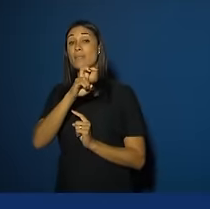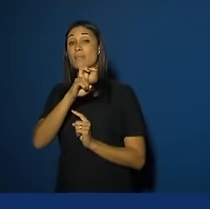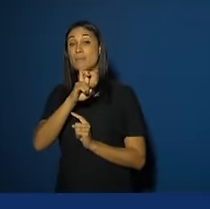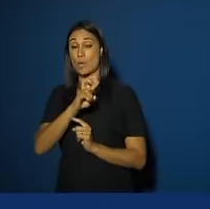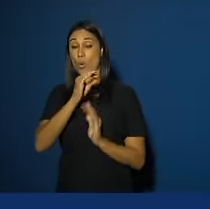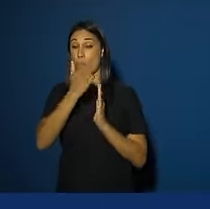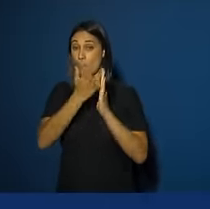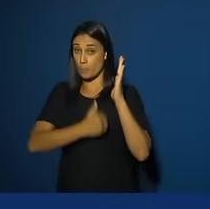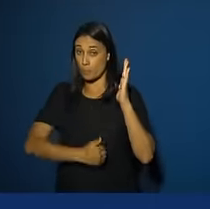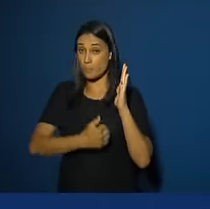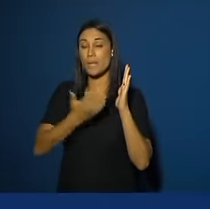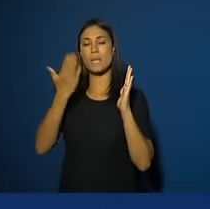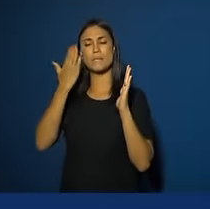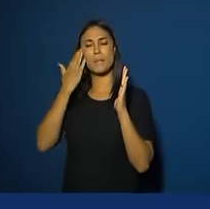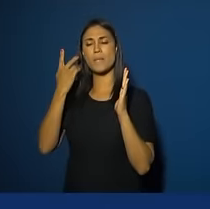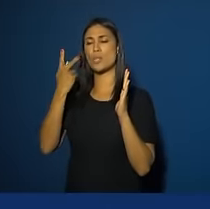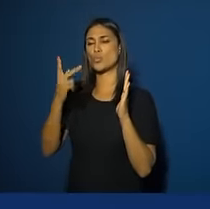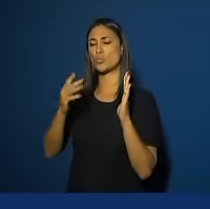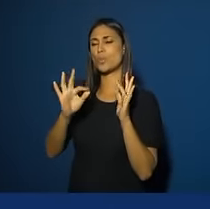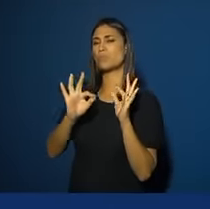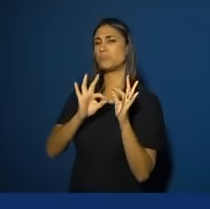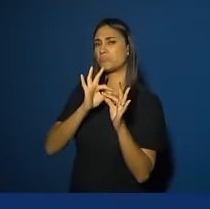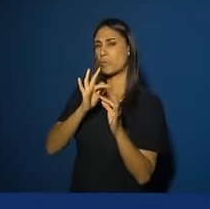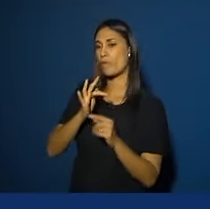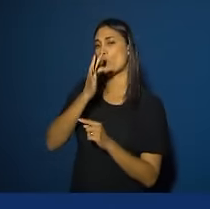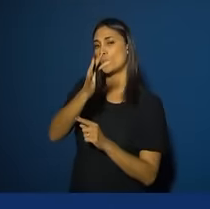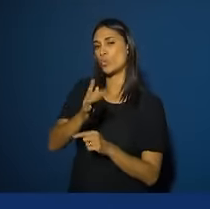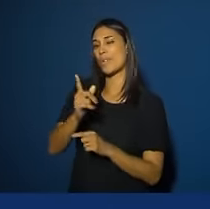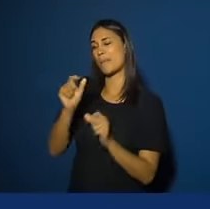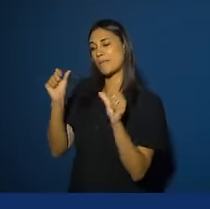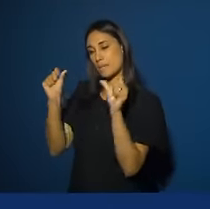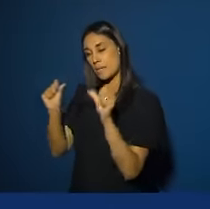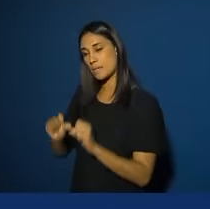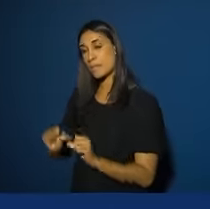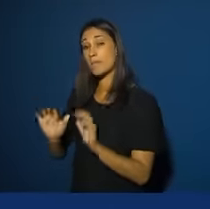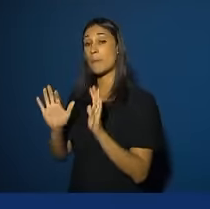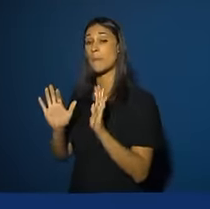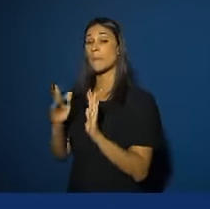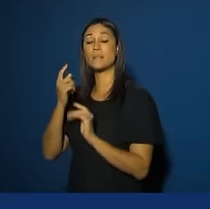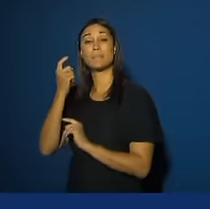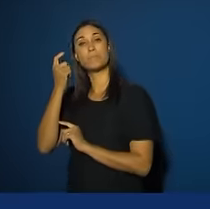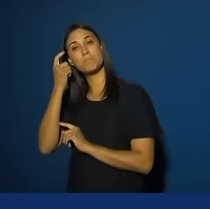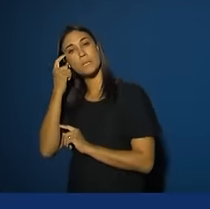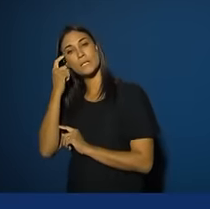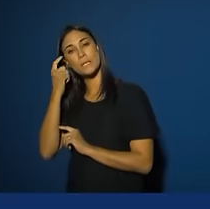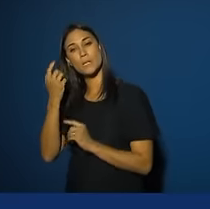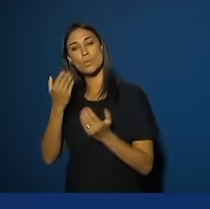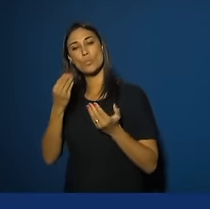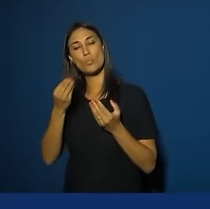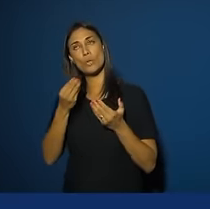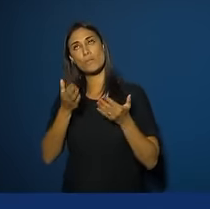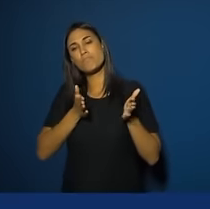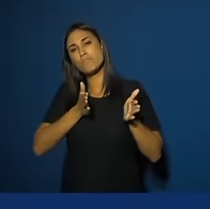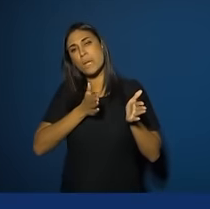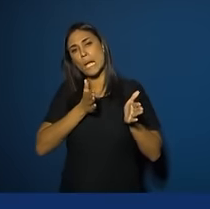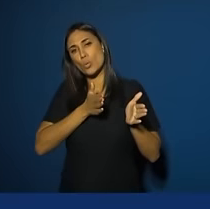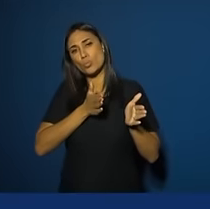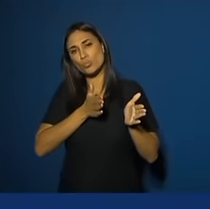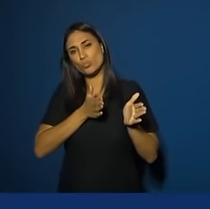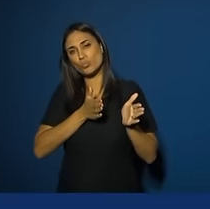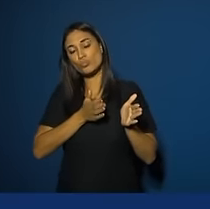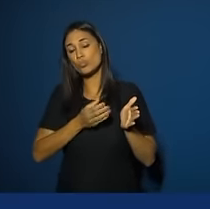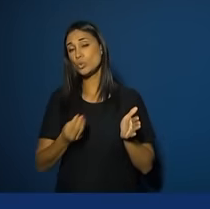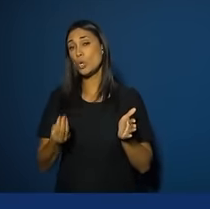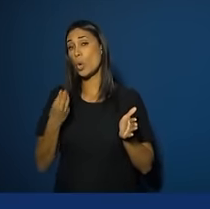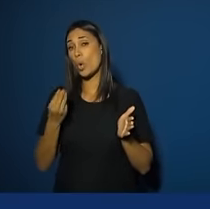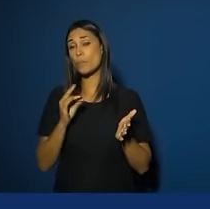das suas projeções, que eu sei que é um pouco mais pessimista do que isso. E aí, pensando um pouco a médio prazo, assim, né, como que a gente,